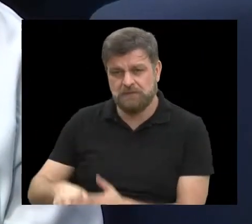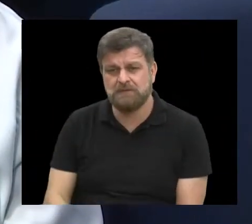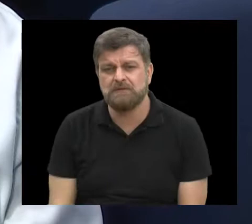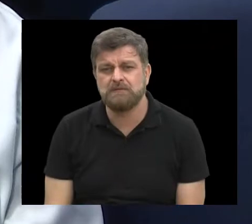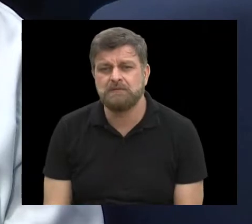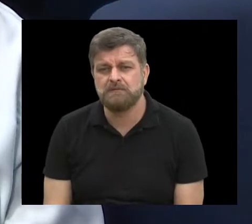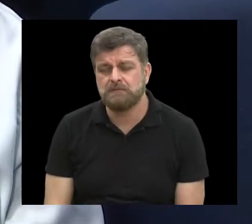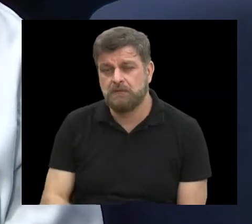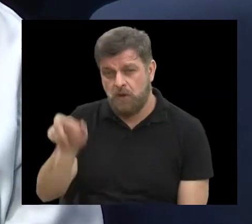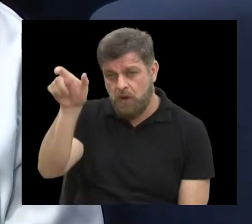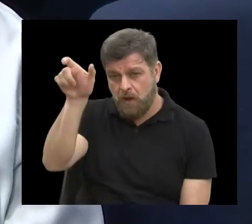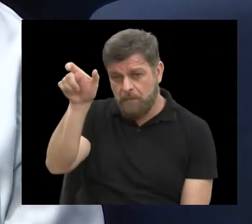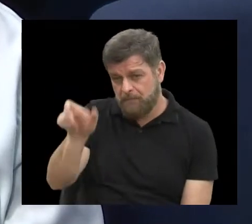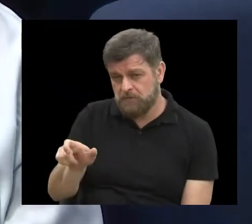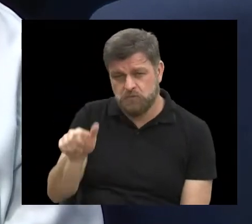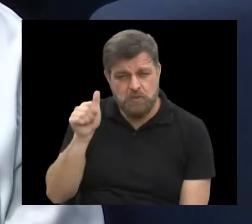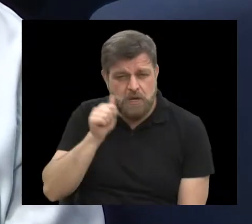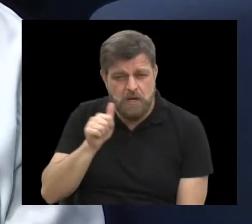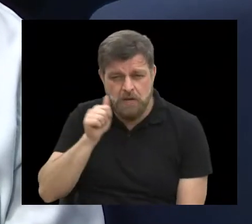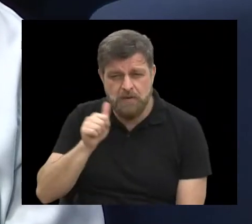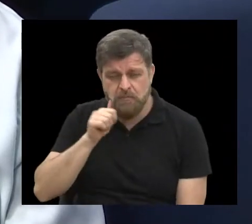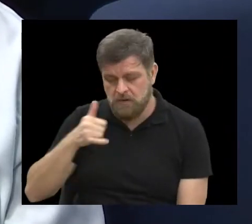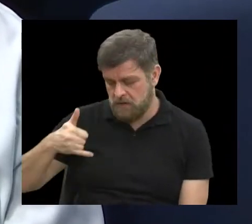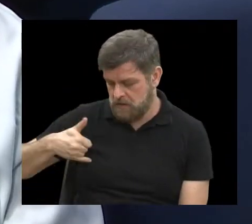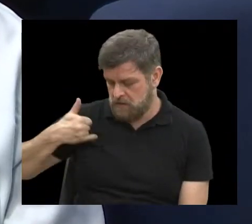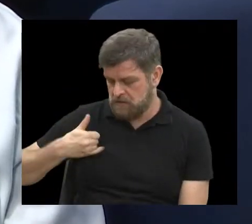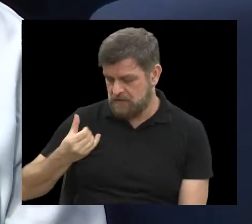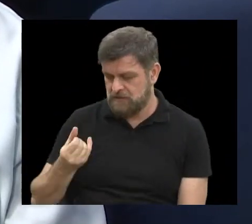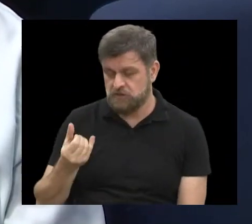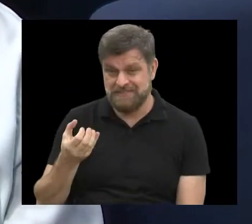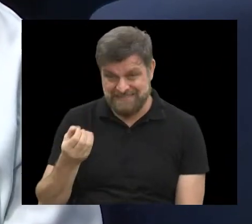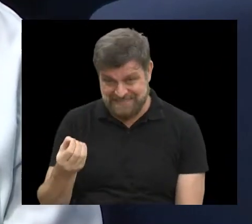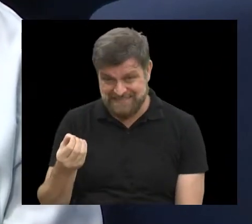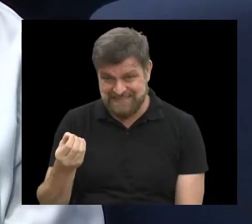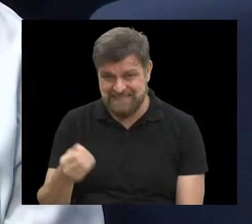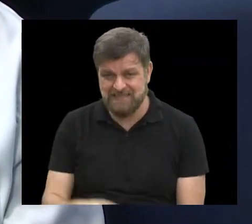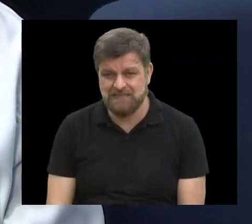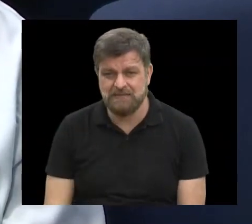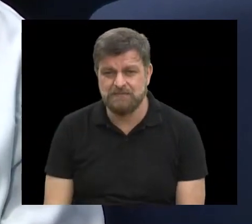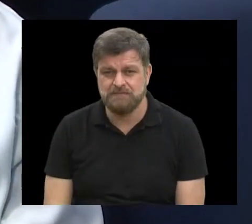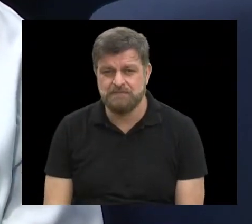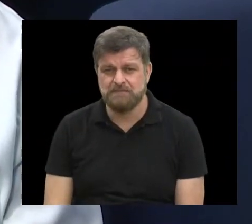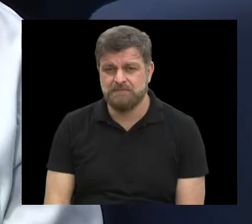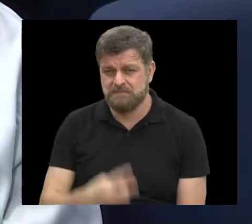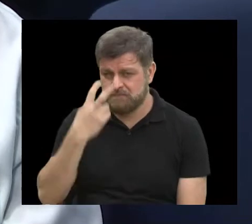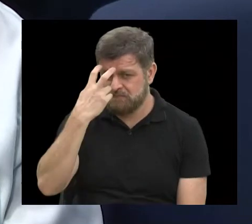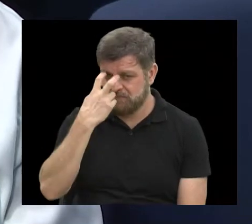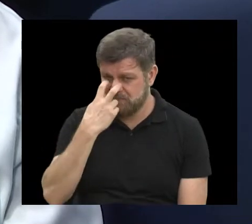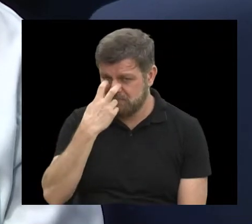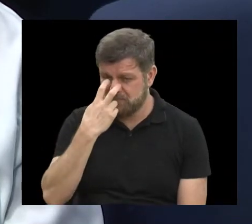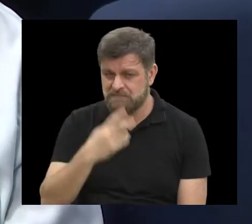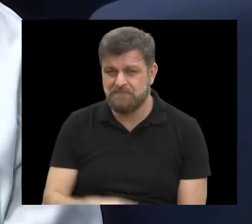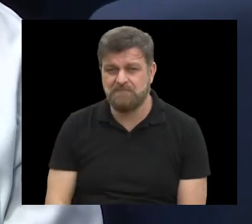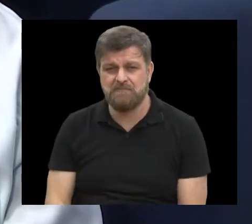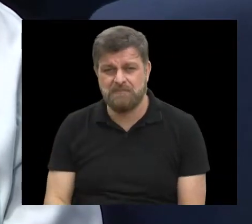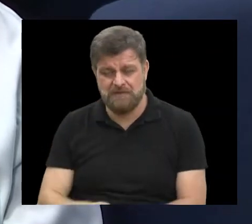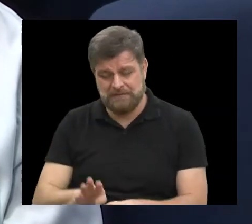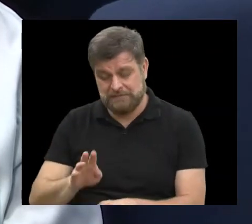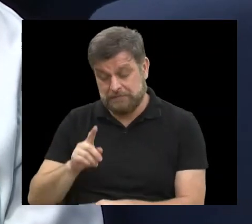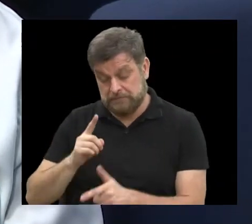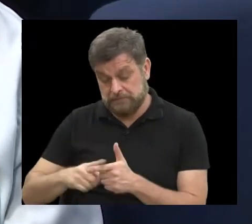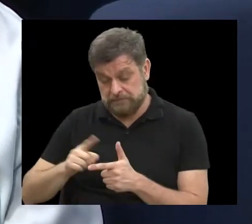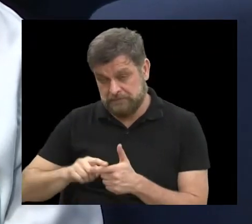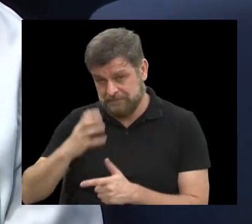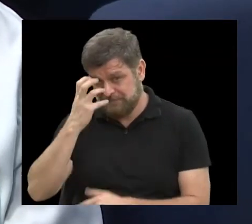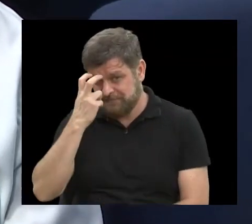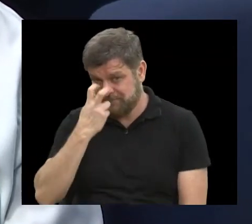Uma pessoa, no caso uma senhora, com 60 anos já completa, deficiência visual considerada grave, porque